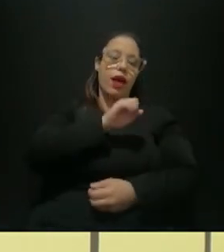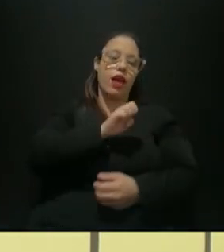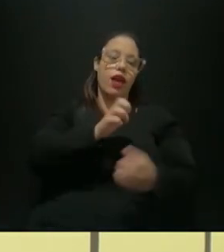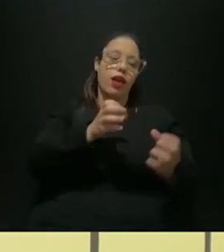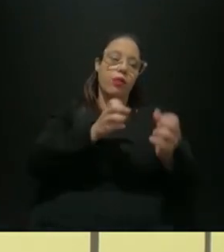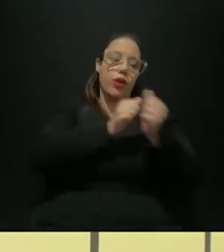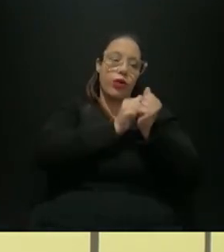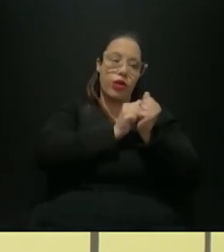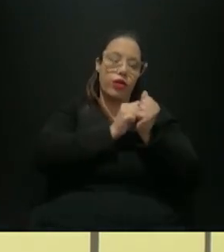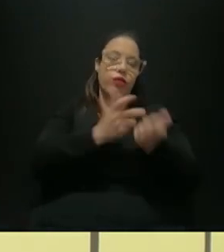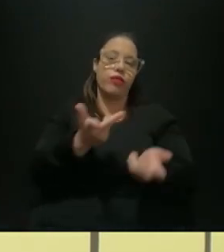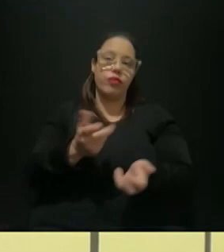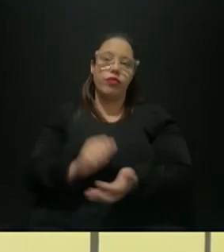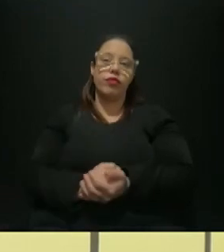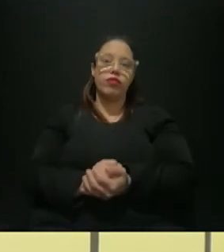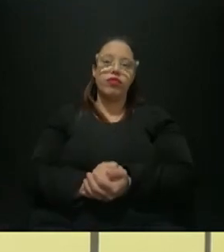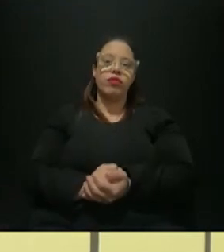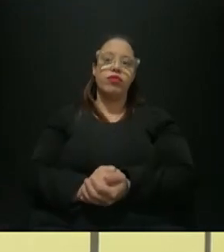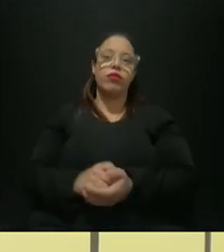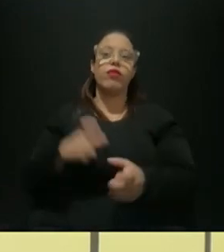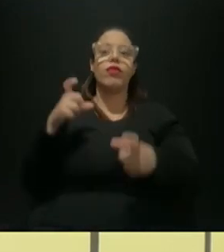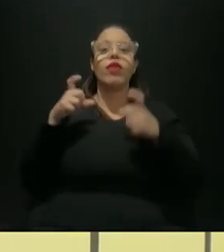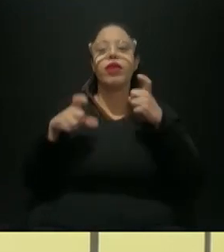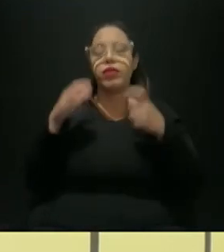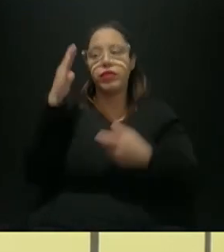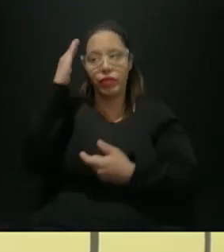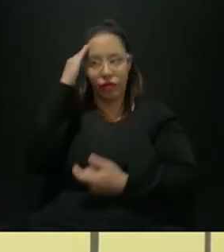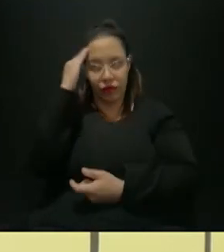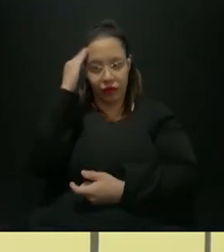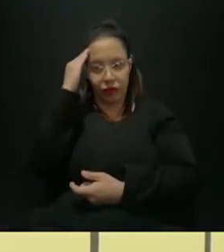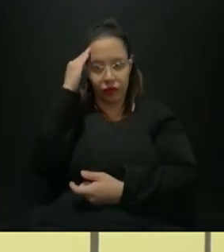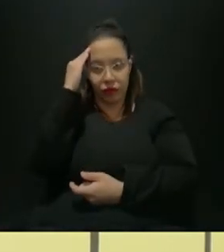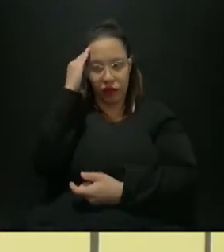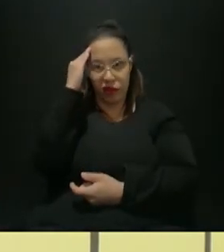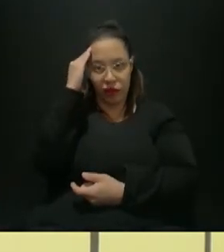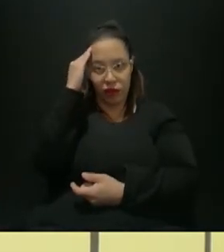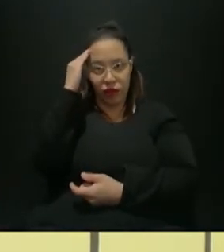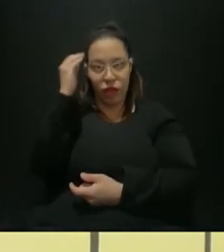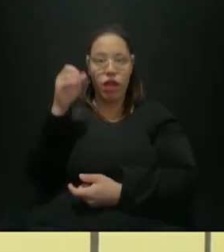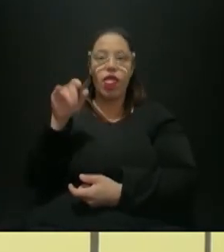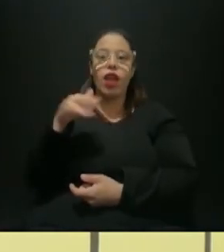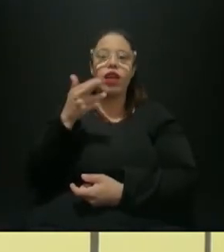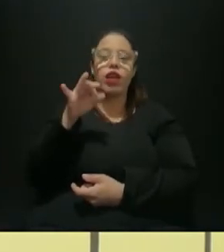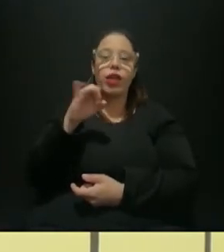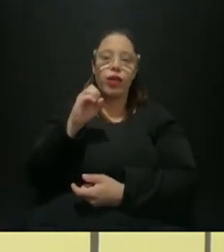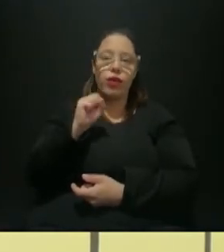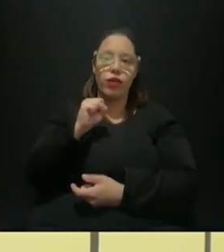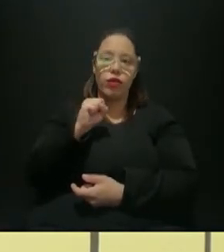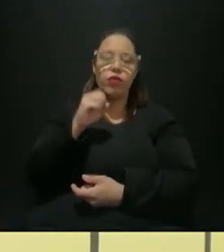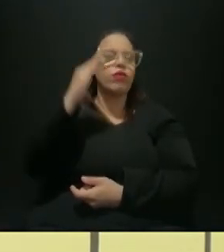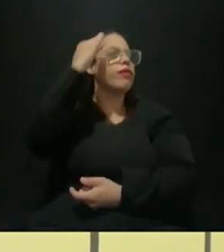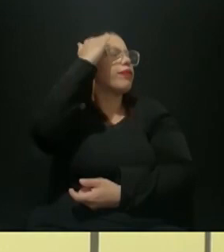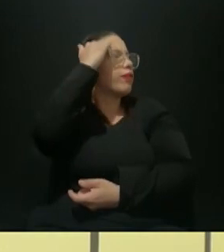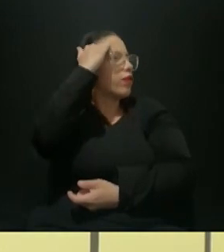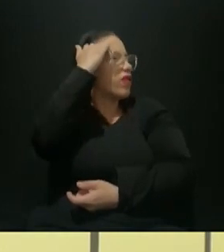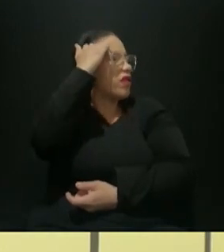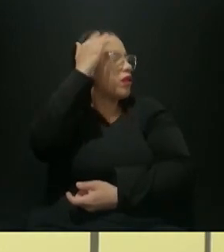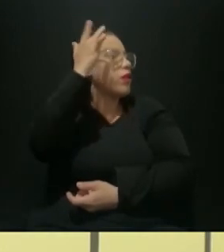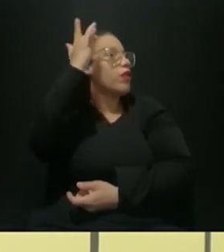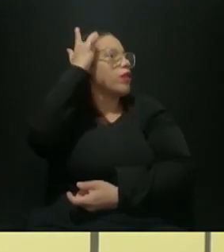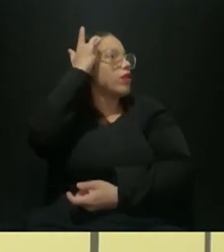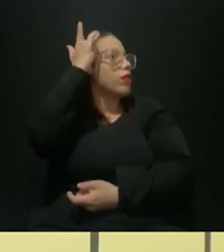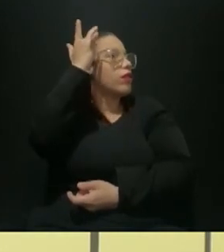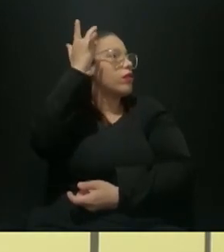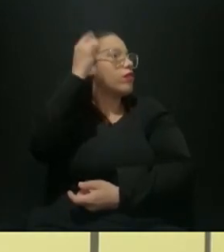as crianças, elas vão entendendo e elas nos dão lições, porque elas entendem muito mais fácil isso do que